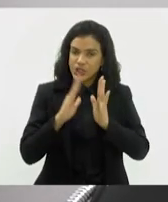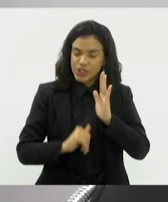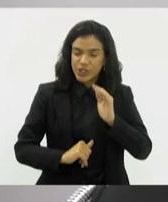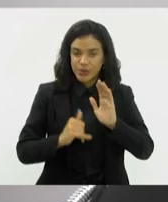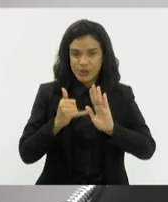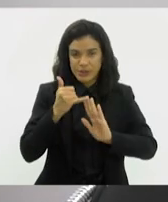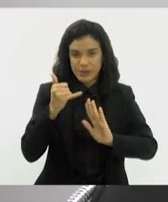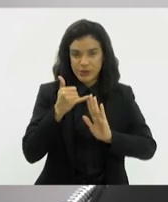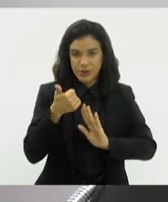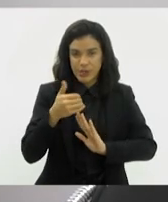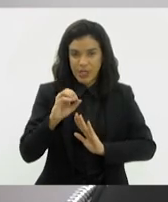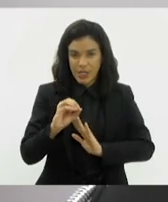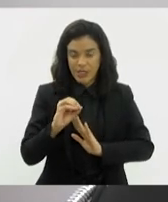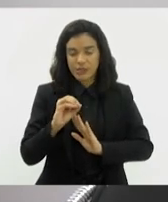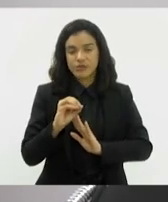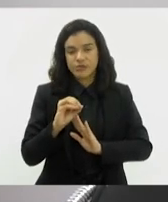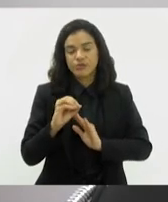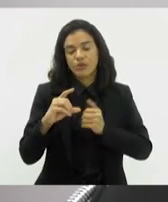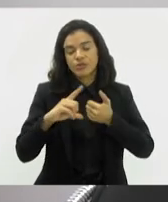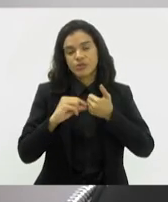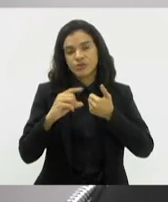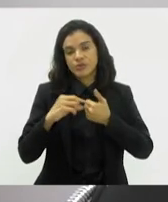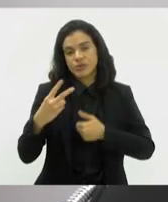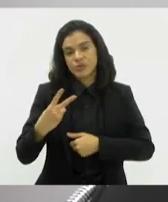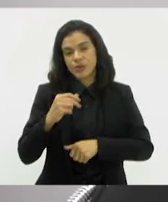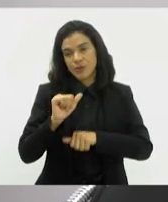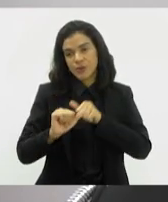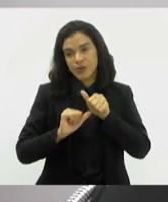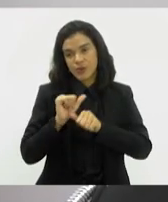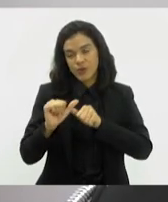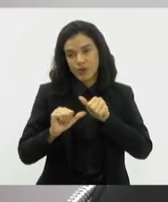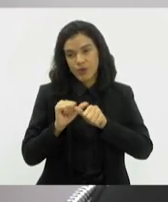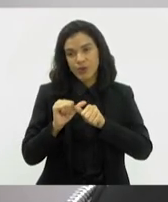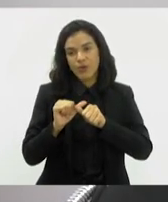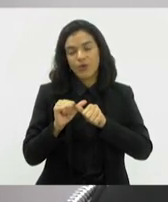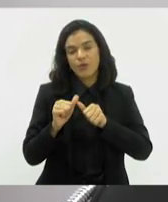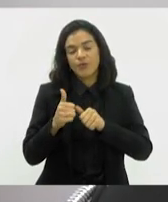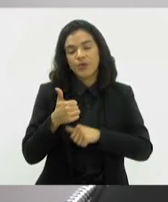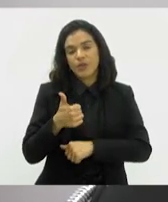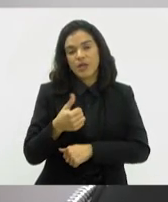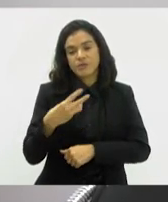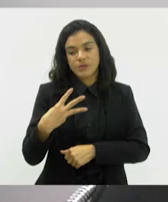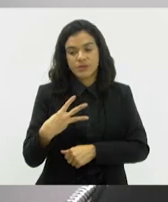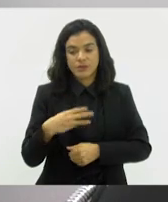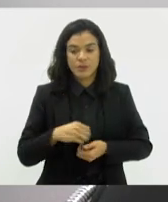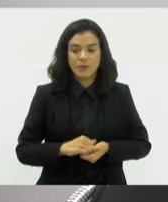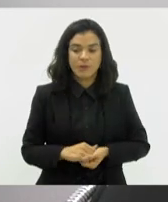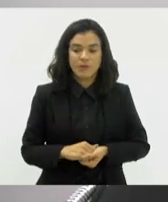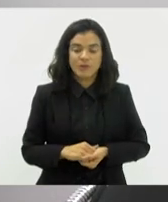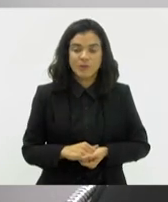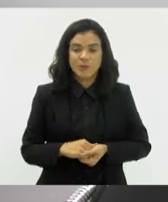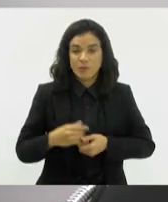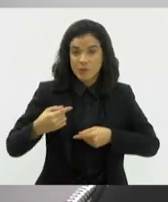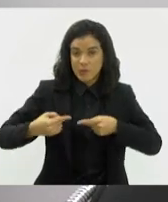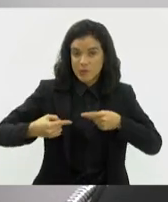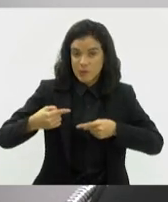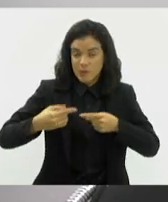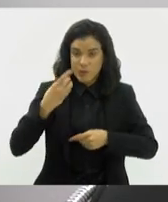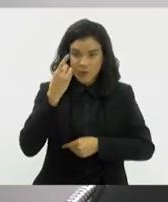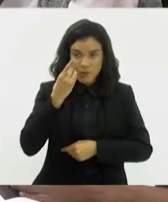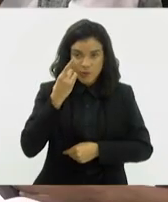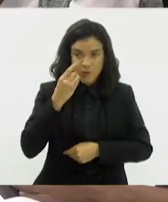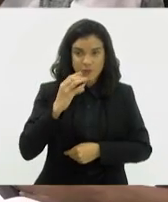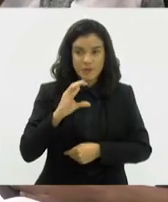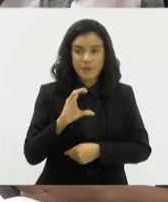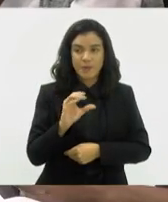inciso 10 do artigo 2º e modifica o artigo 13º. Para discutir, deputado